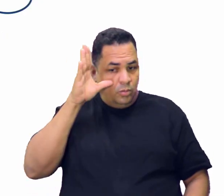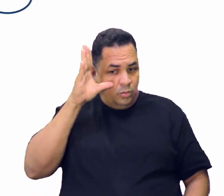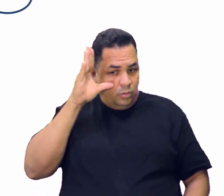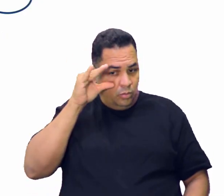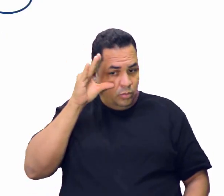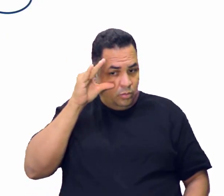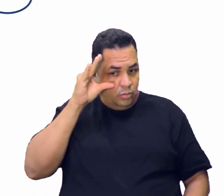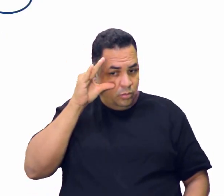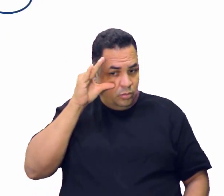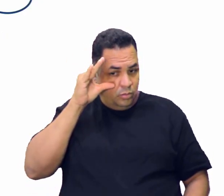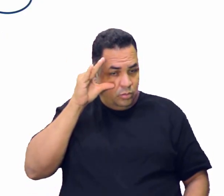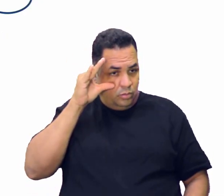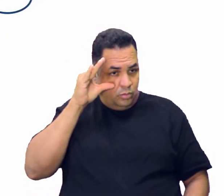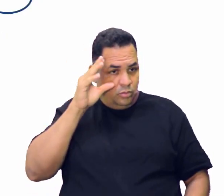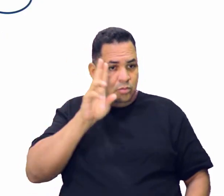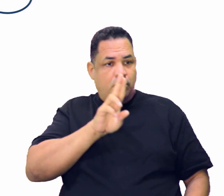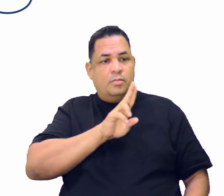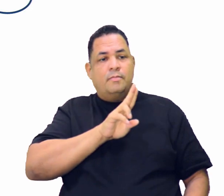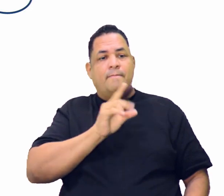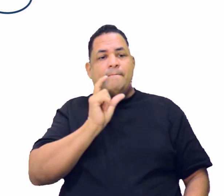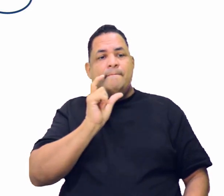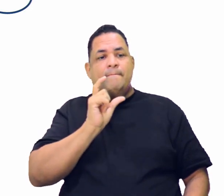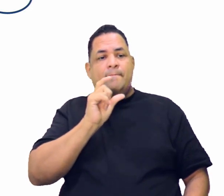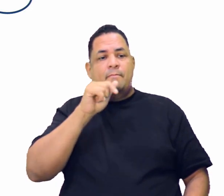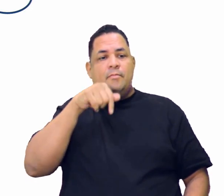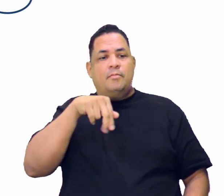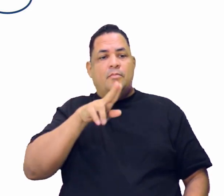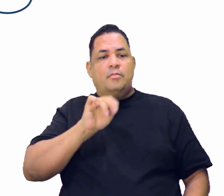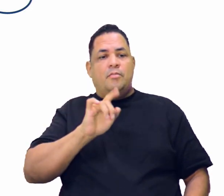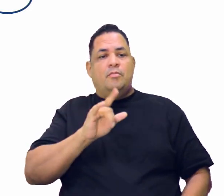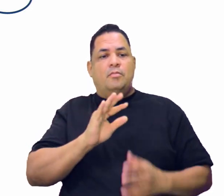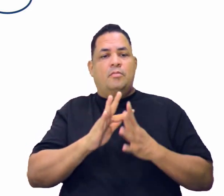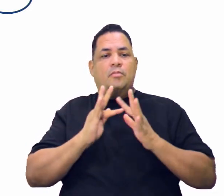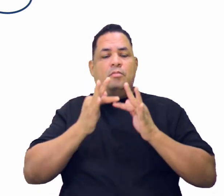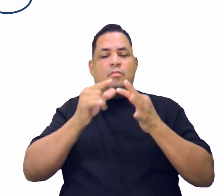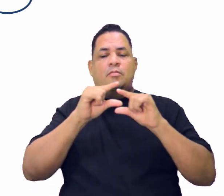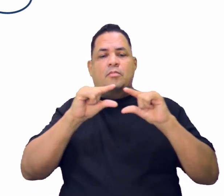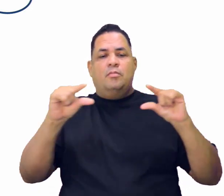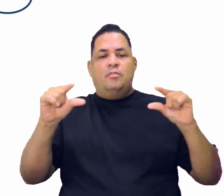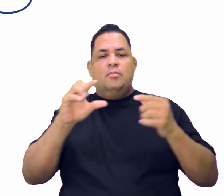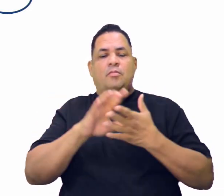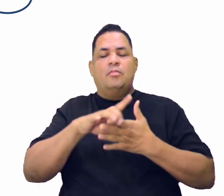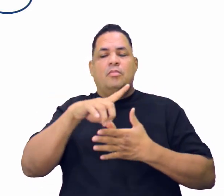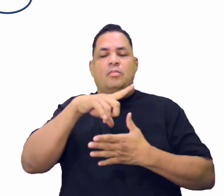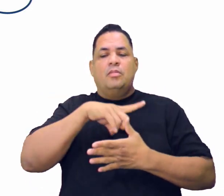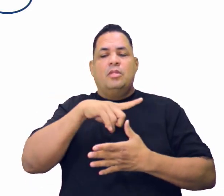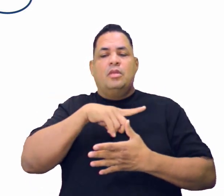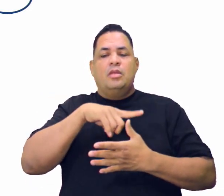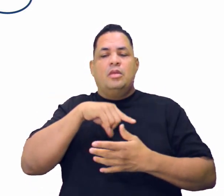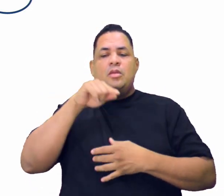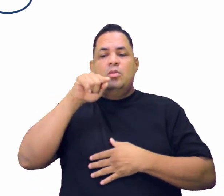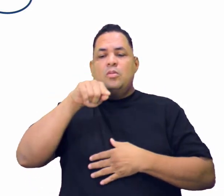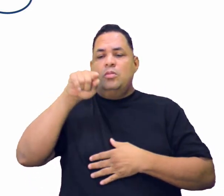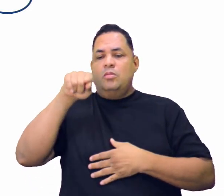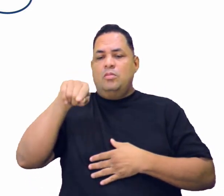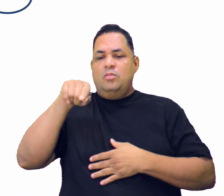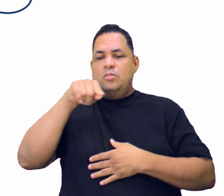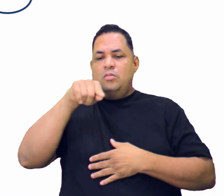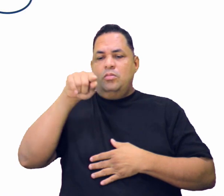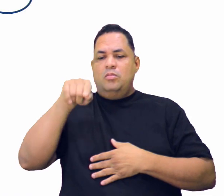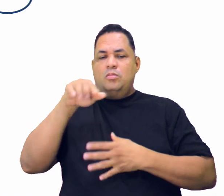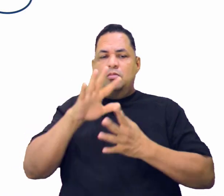Curiosidade, né? A palavra que em final de frase recebe o acento circunflexo. Acabei de